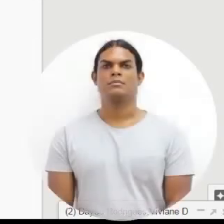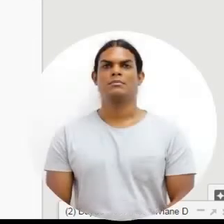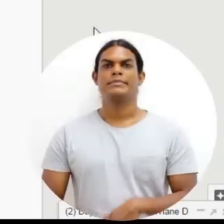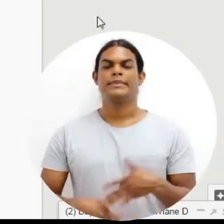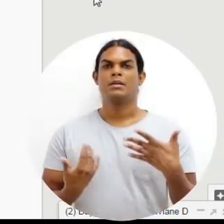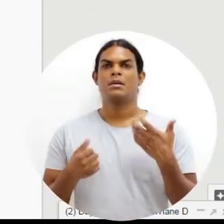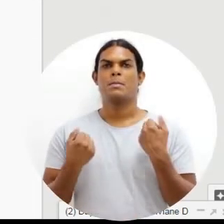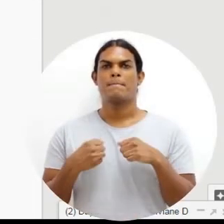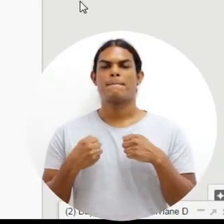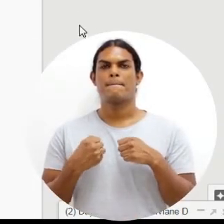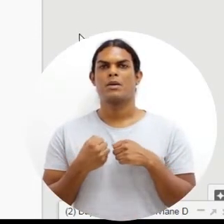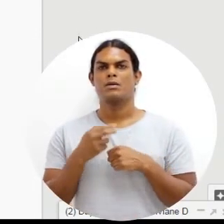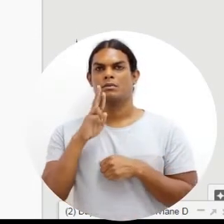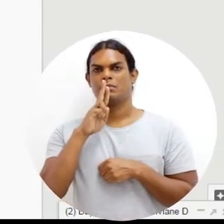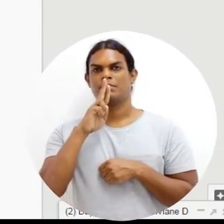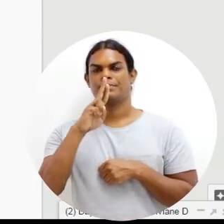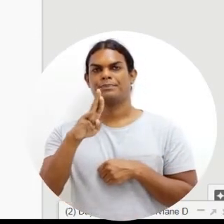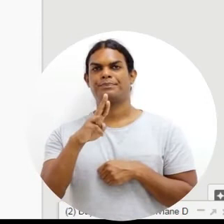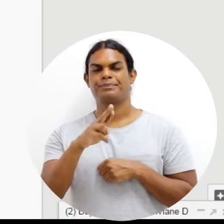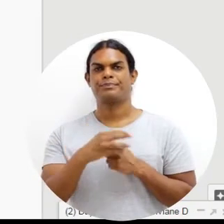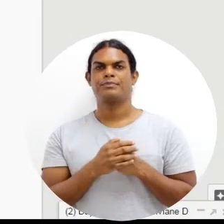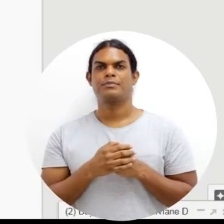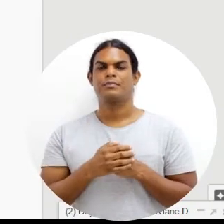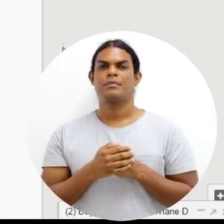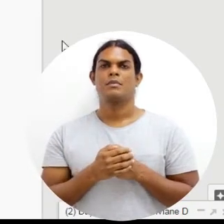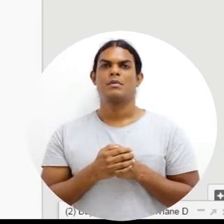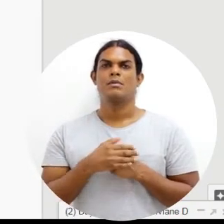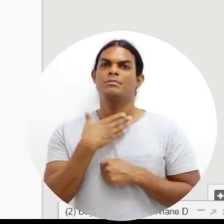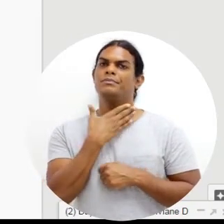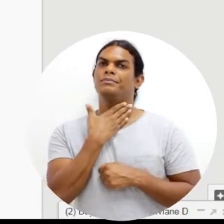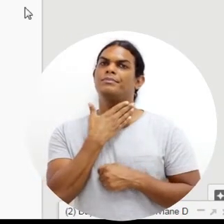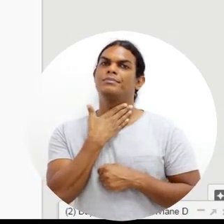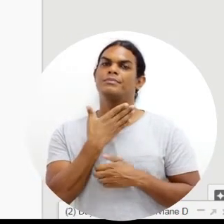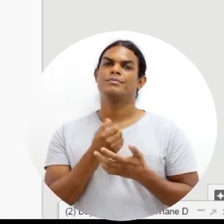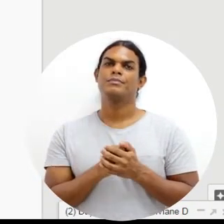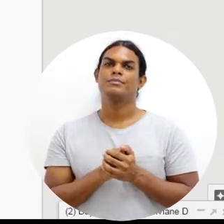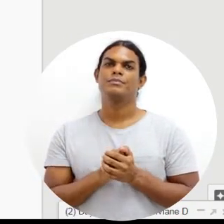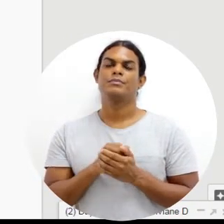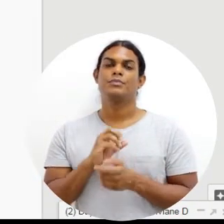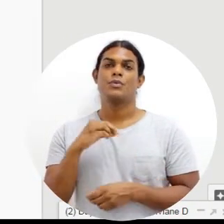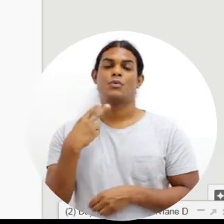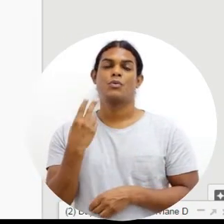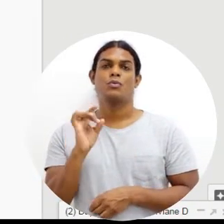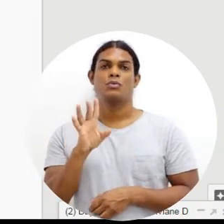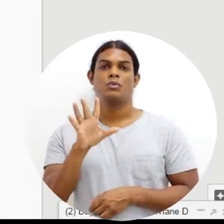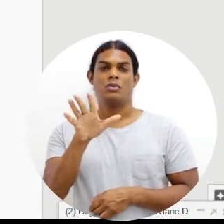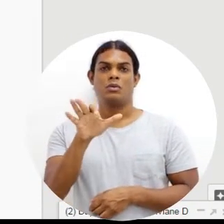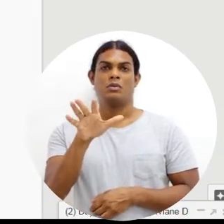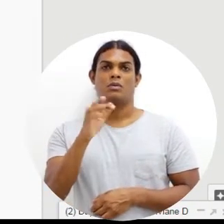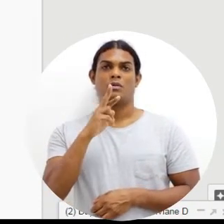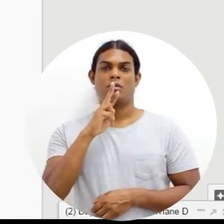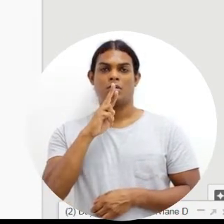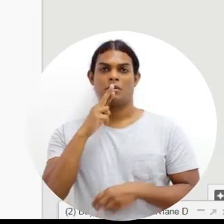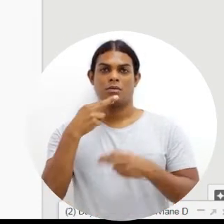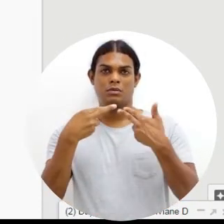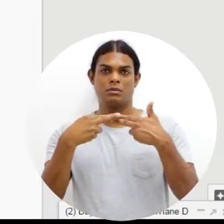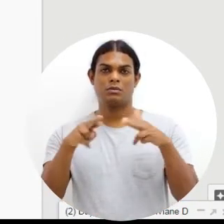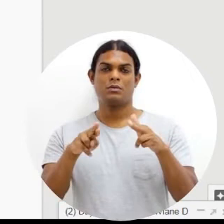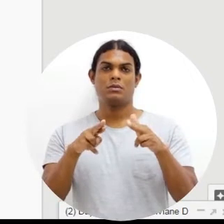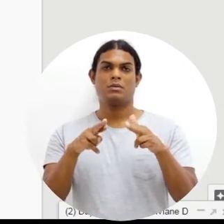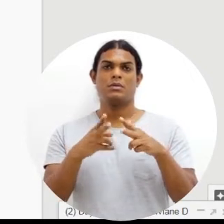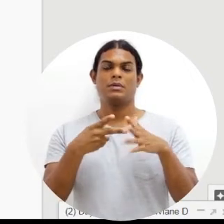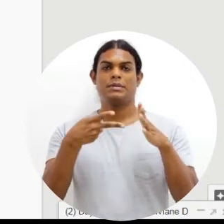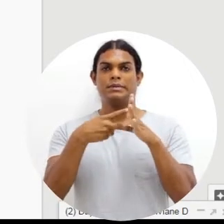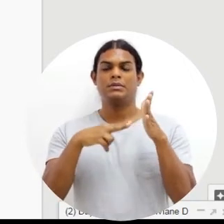E aí ela pode comentar embaixo do meu comentário, ou ela pode simplesmente clicar em resolver, que significa dizer que ela aceitou, que ela